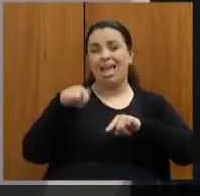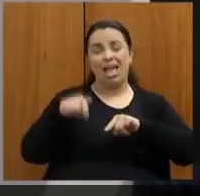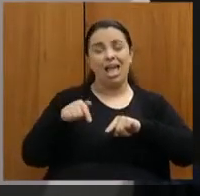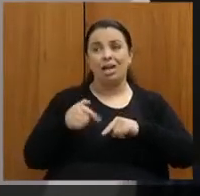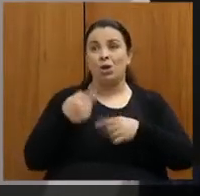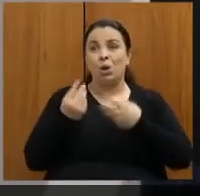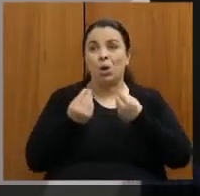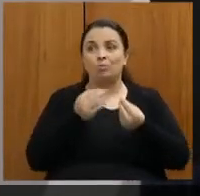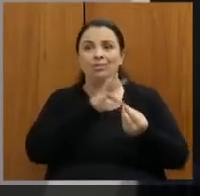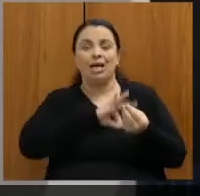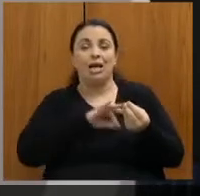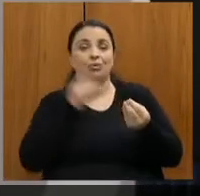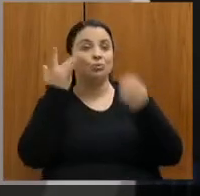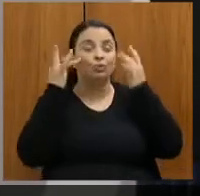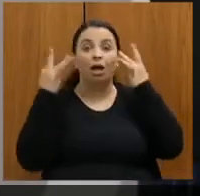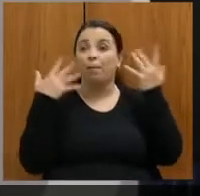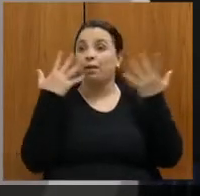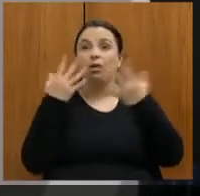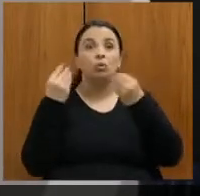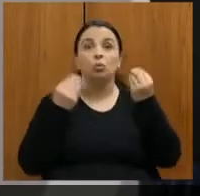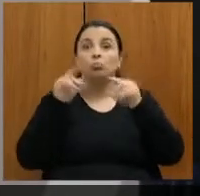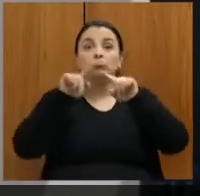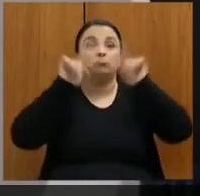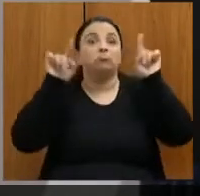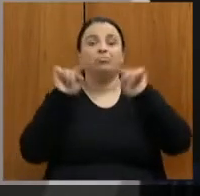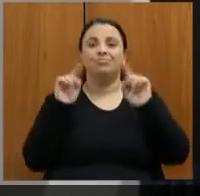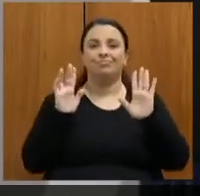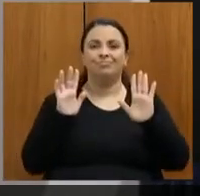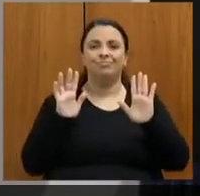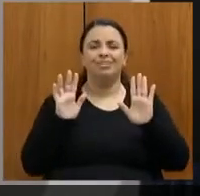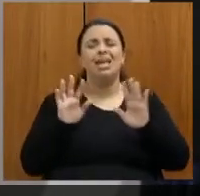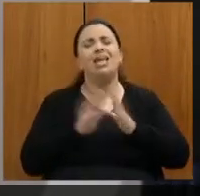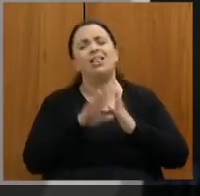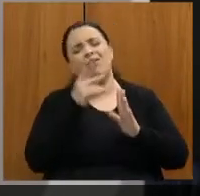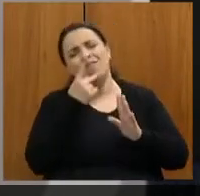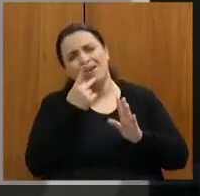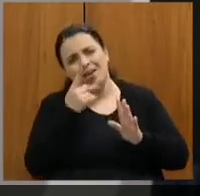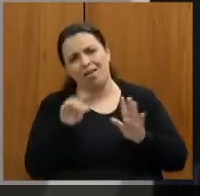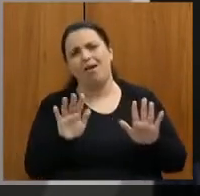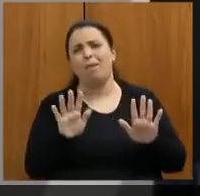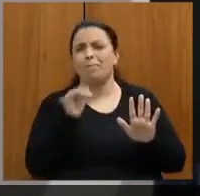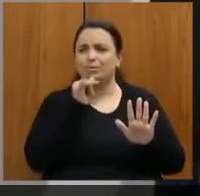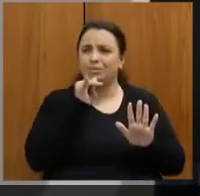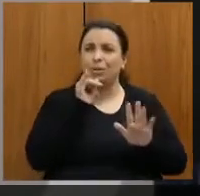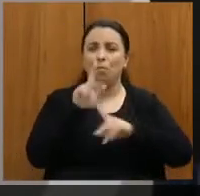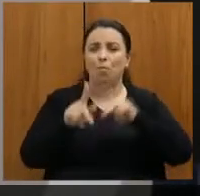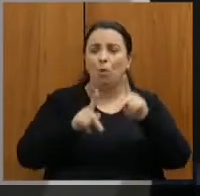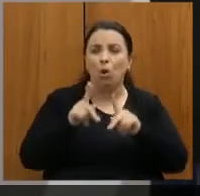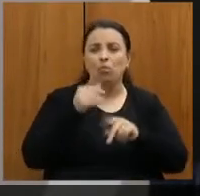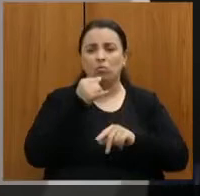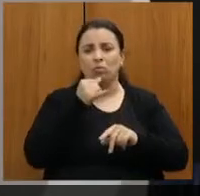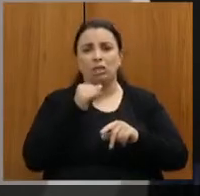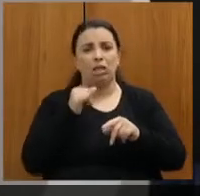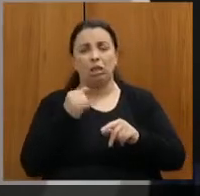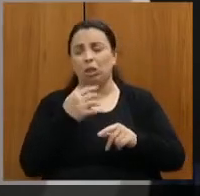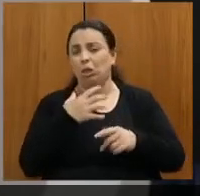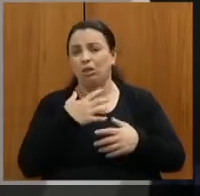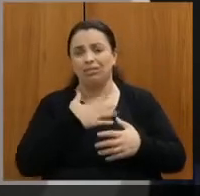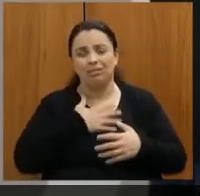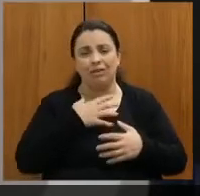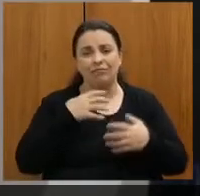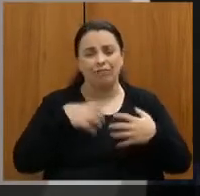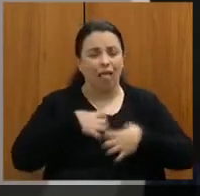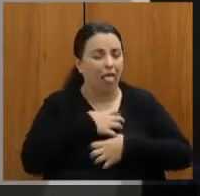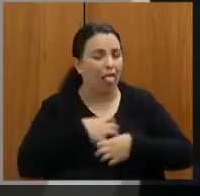que o povo tá infeliz nós não é uma verdade então a os prefeitos eu escuto muito Prefeito sobretudo